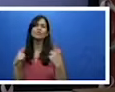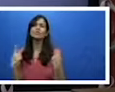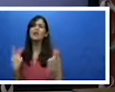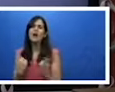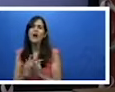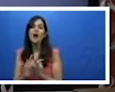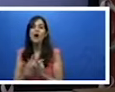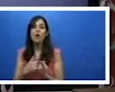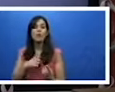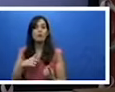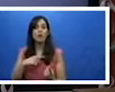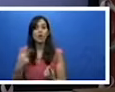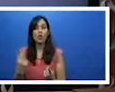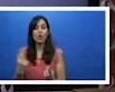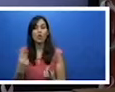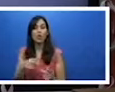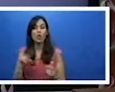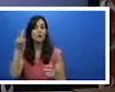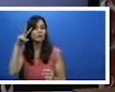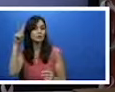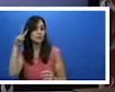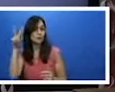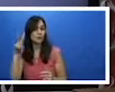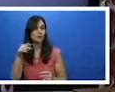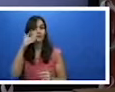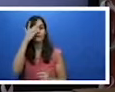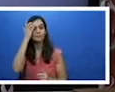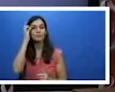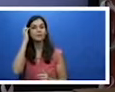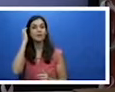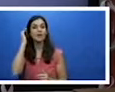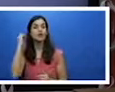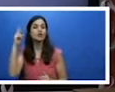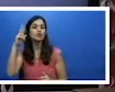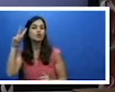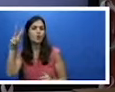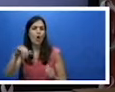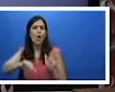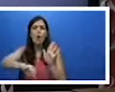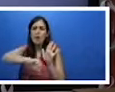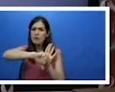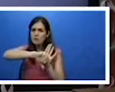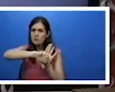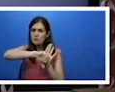narram-se 2 histórias. A história do crime,